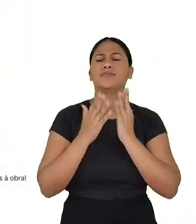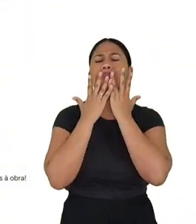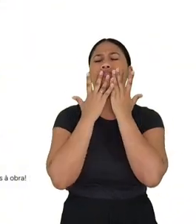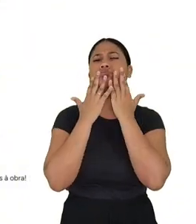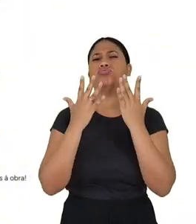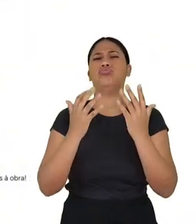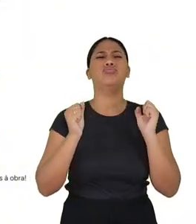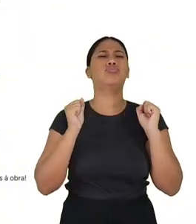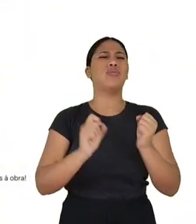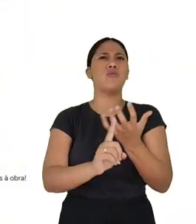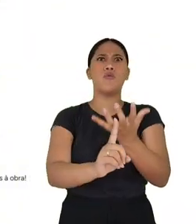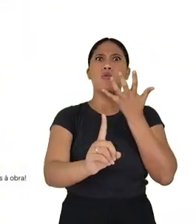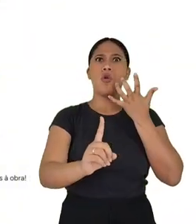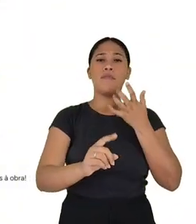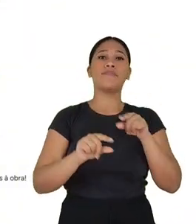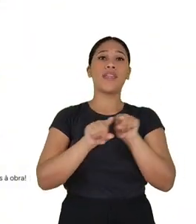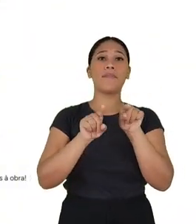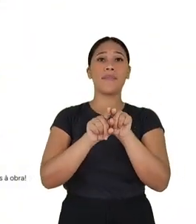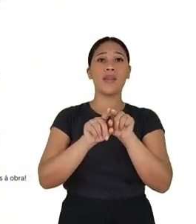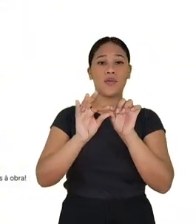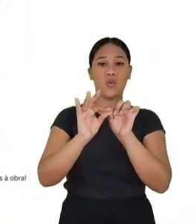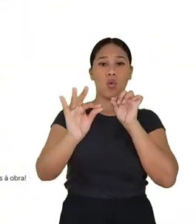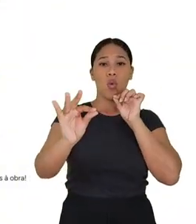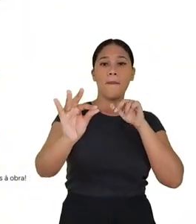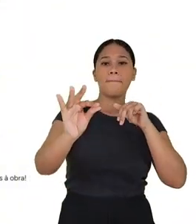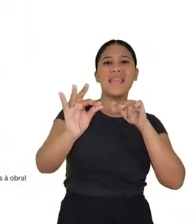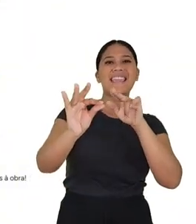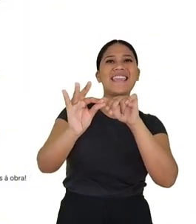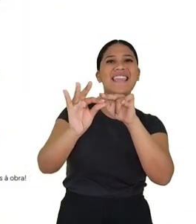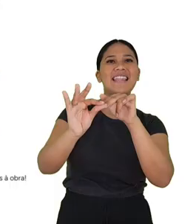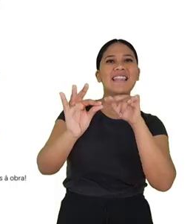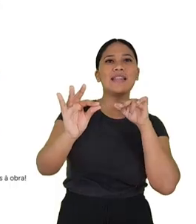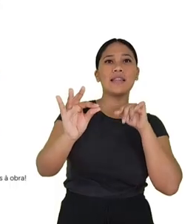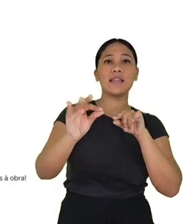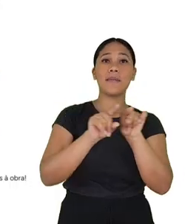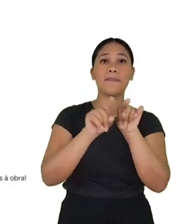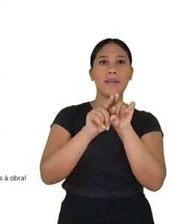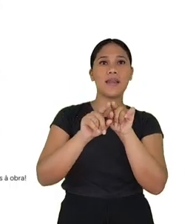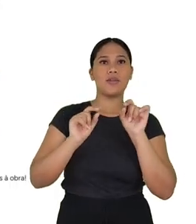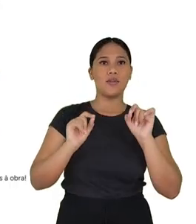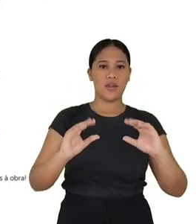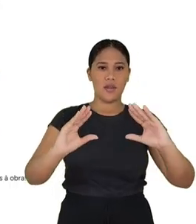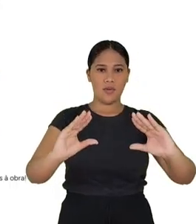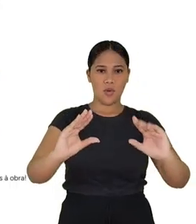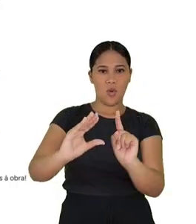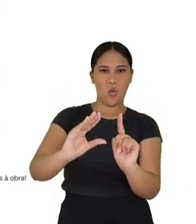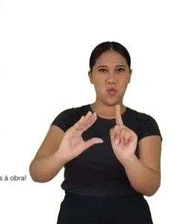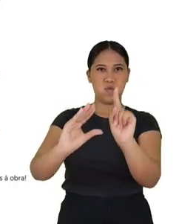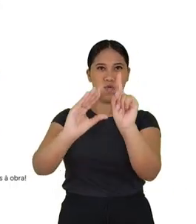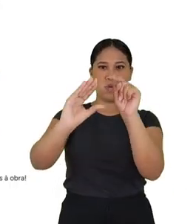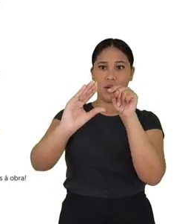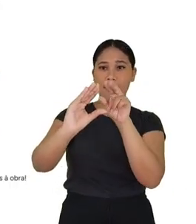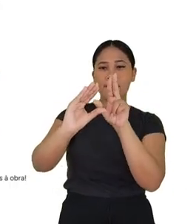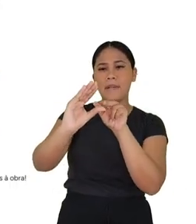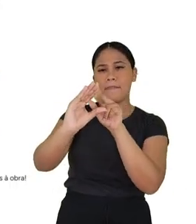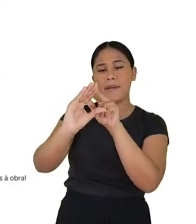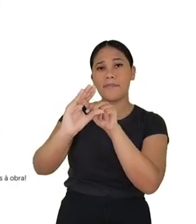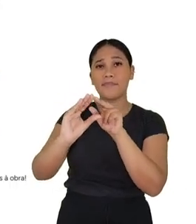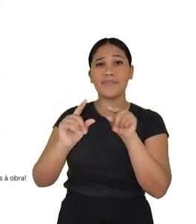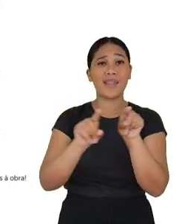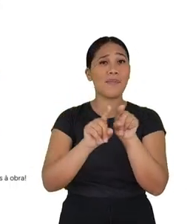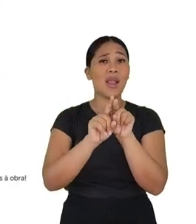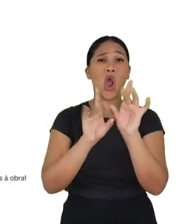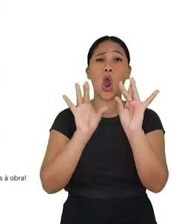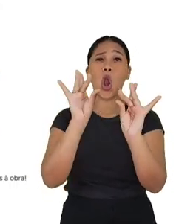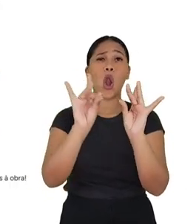decorativas. Utilizando esses materiais, você pode pintar o canudo com tinta, fazer desenhos com canetas coloridas nas